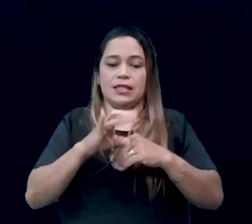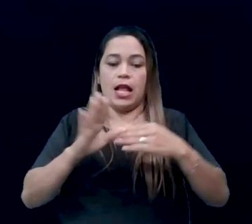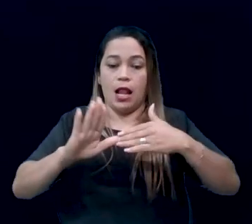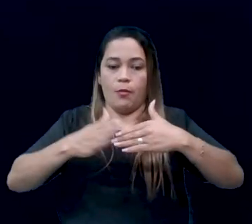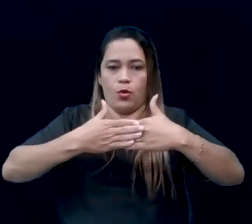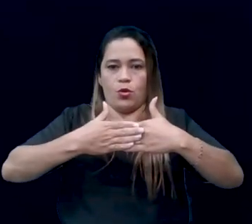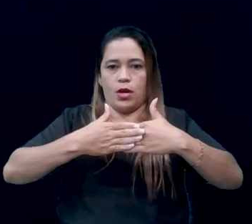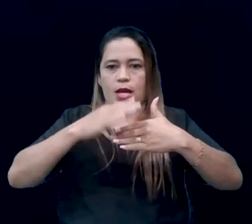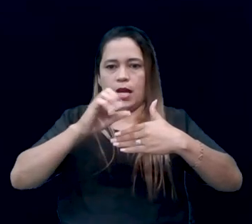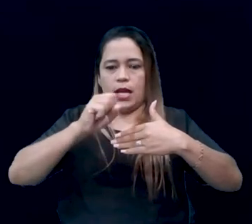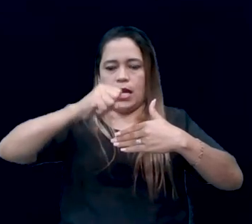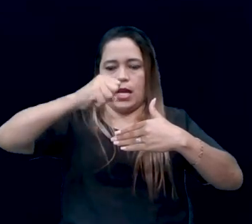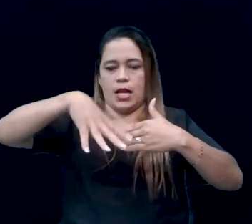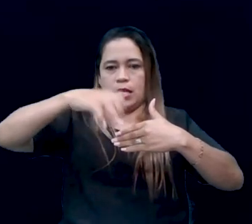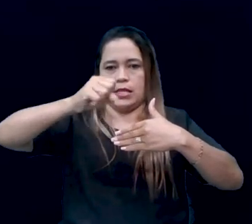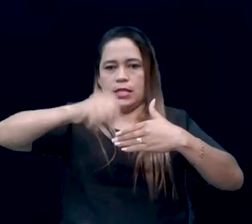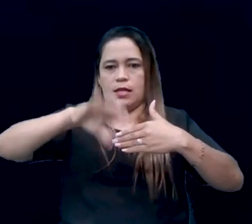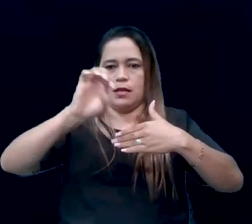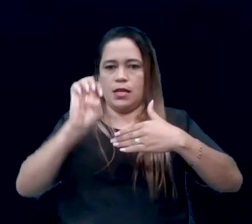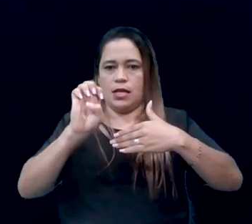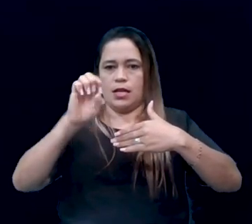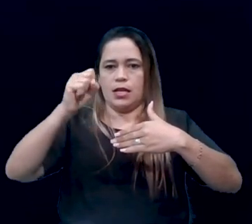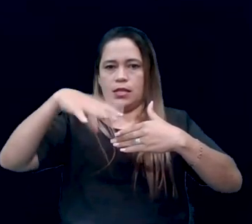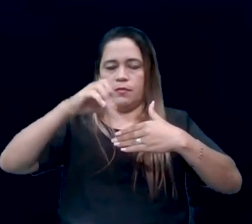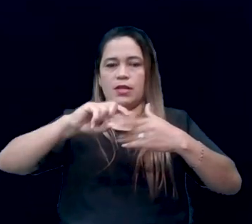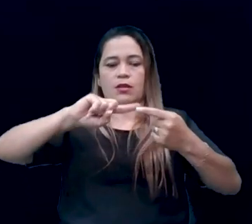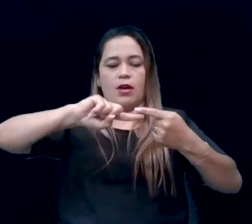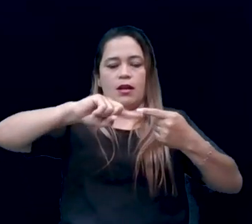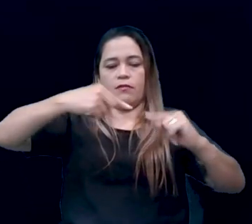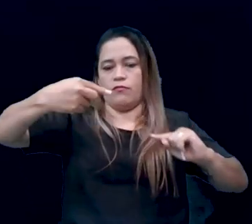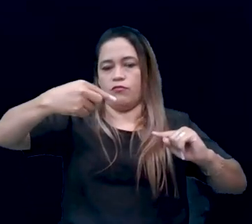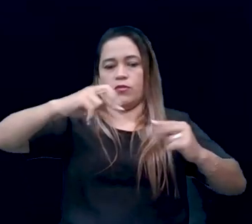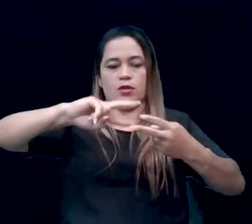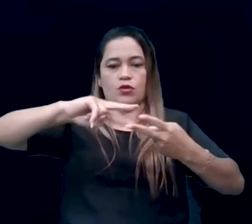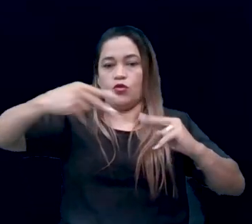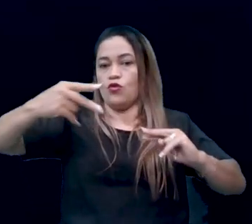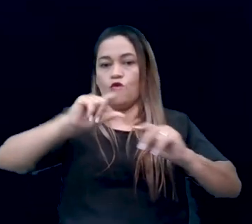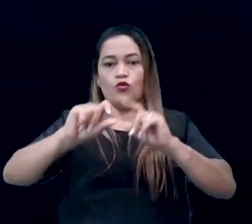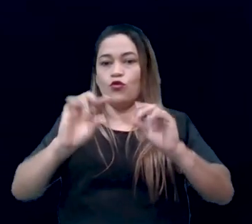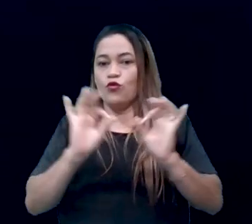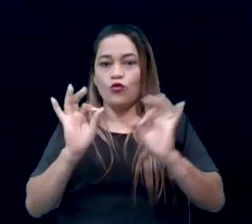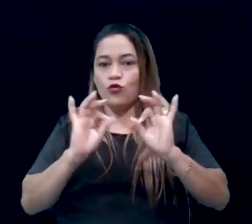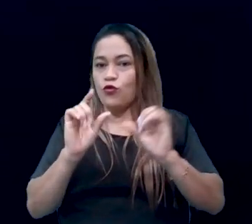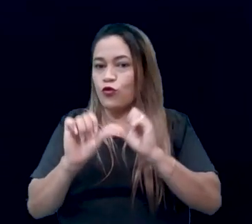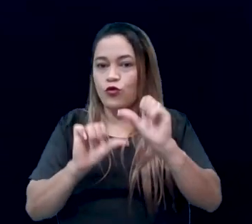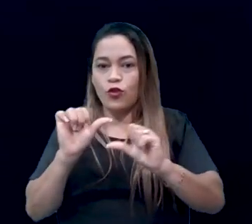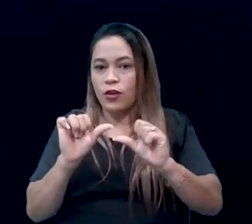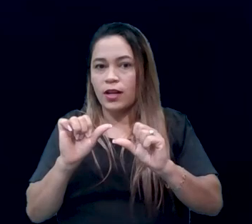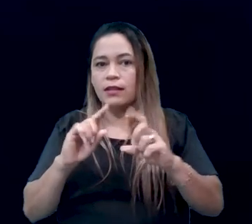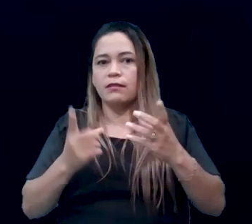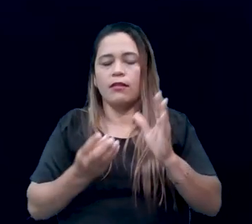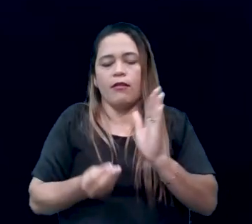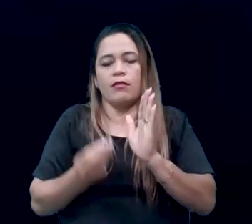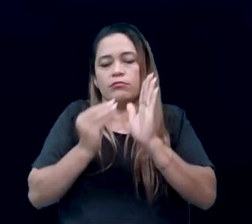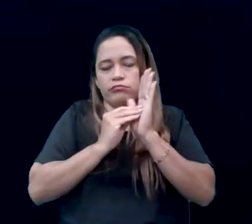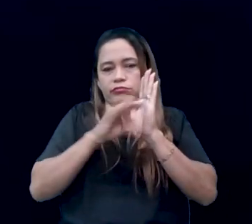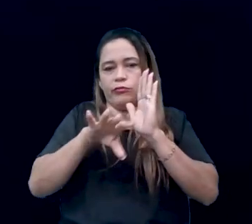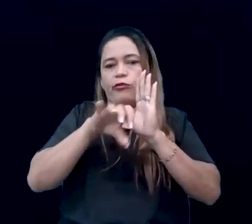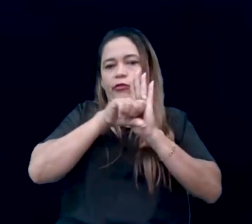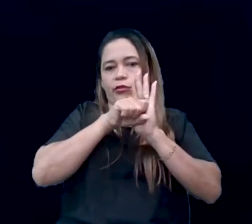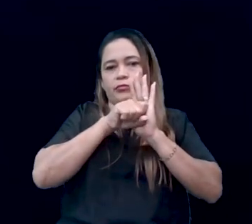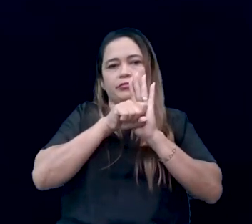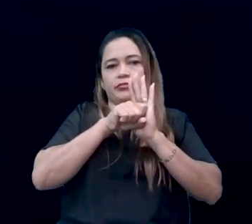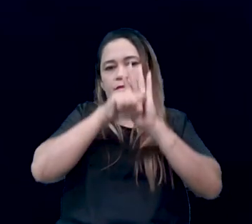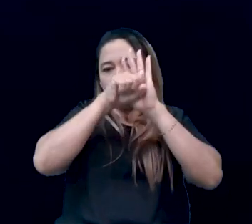a enzima, o vírus não consegue transformar RNA em DNA. Se ele não consegue fazer isso, ele não incorpora na nossa célula e não